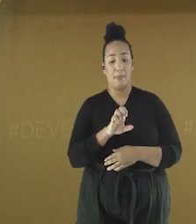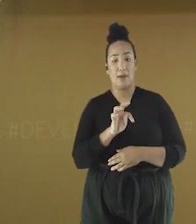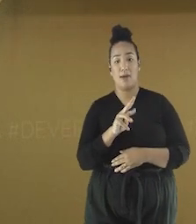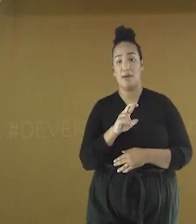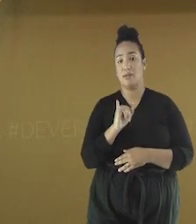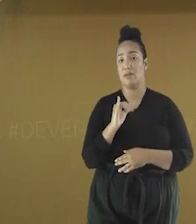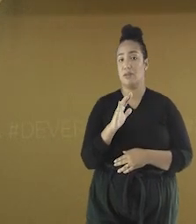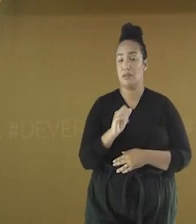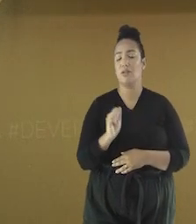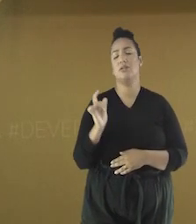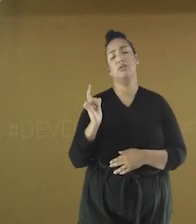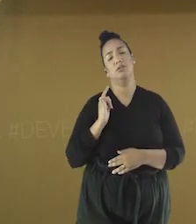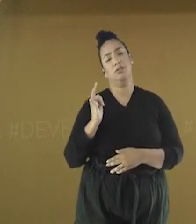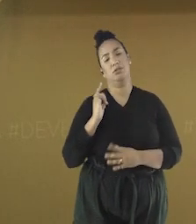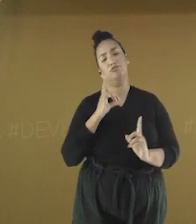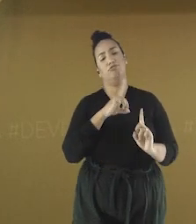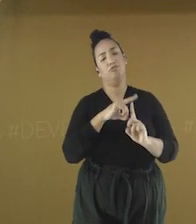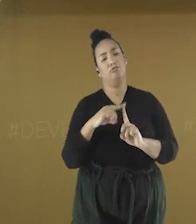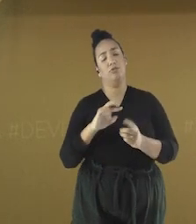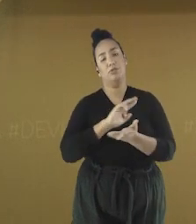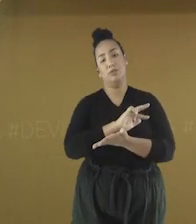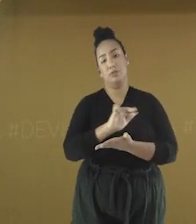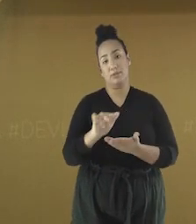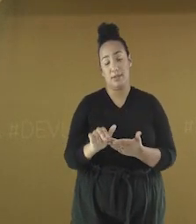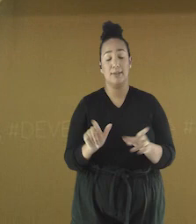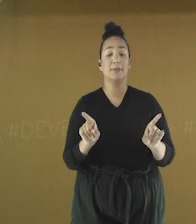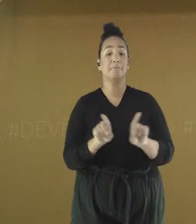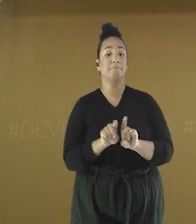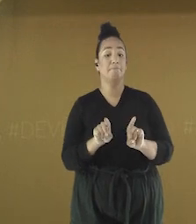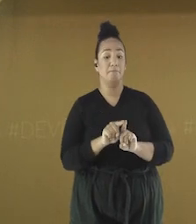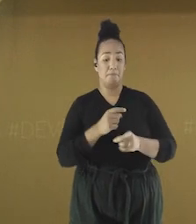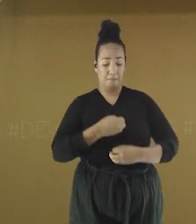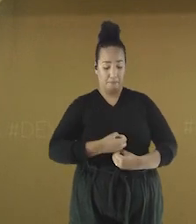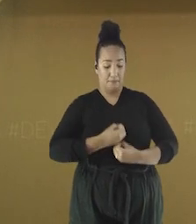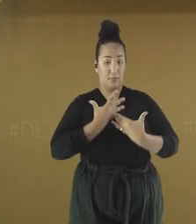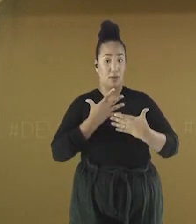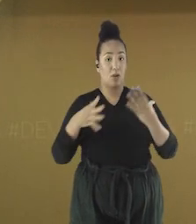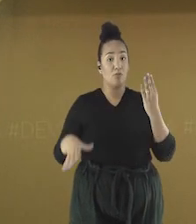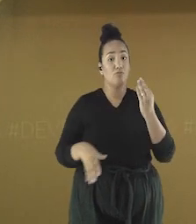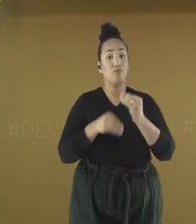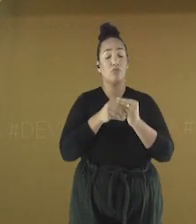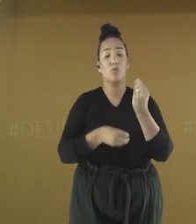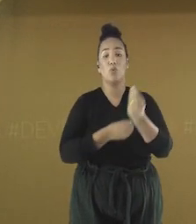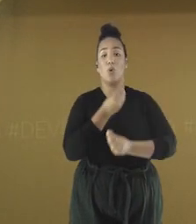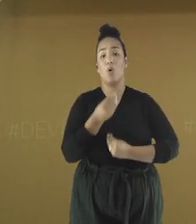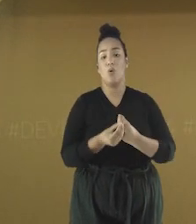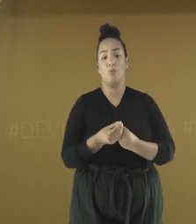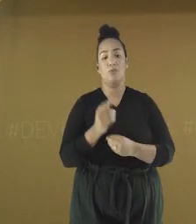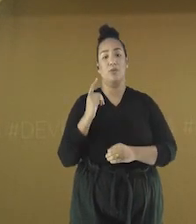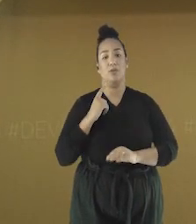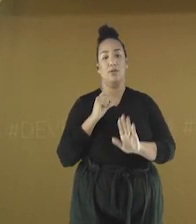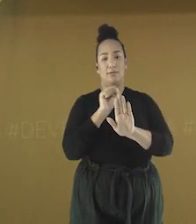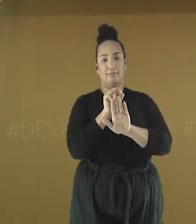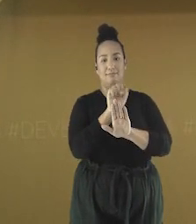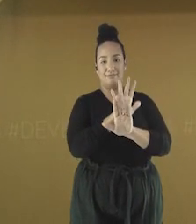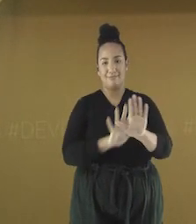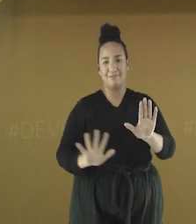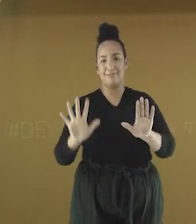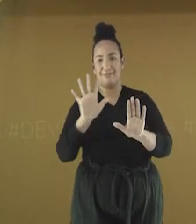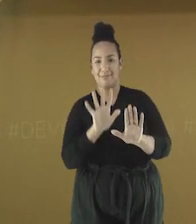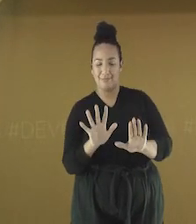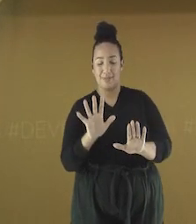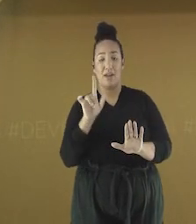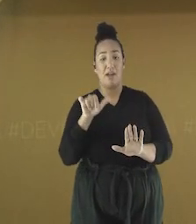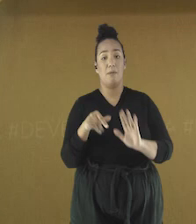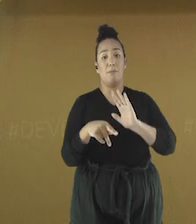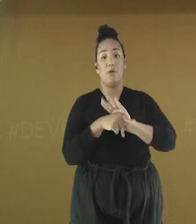metrificações dos versos e etc. Uma outra forma de incrementar a poesia é o uso de figuras de linguagem, que são